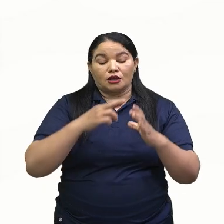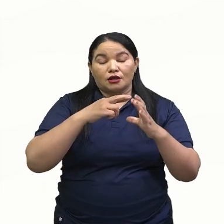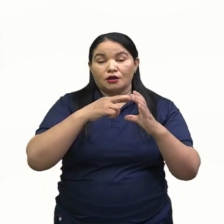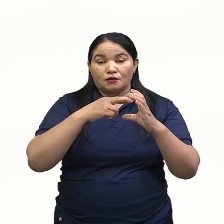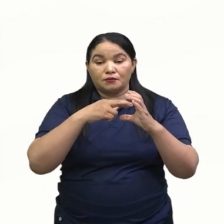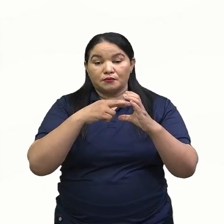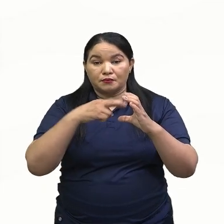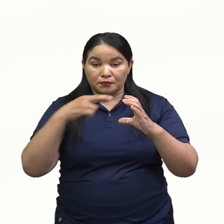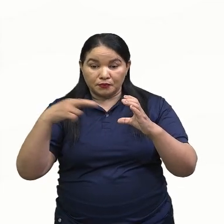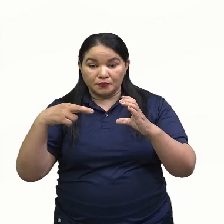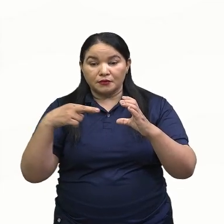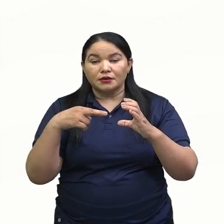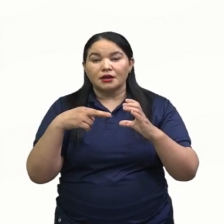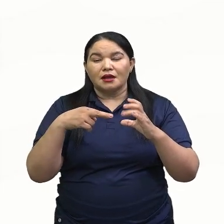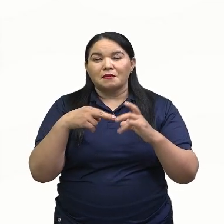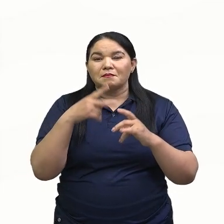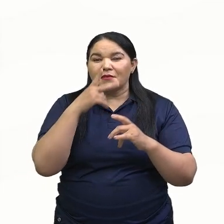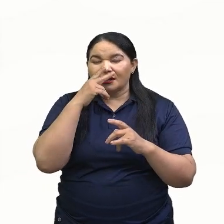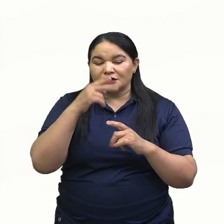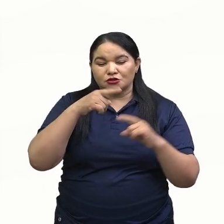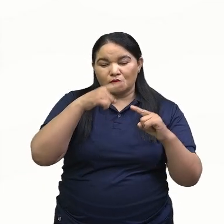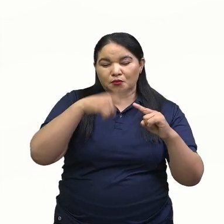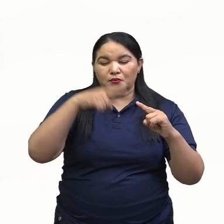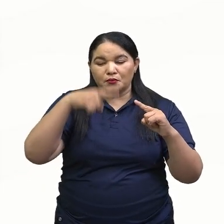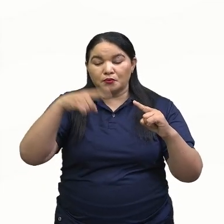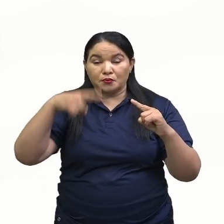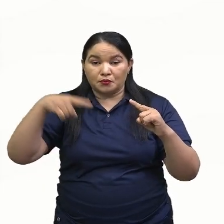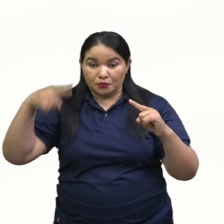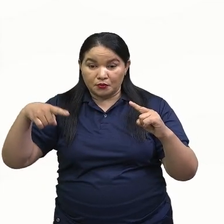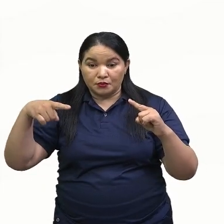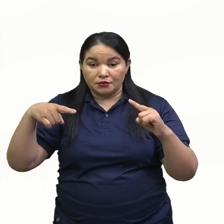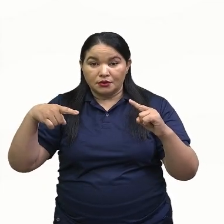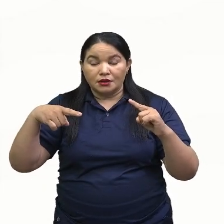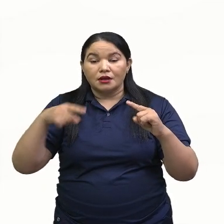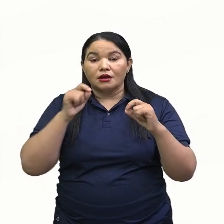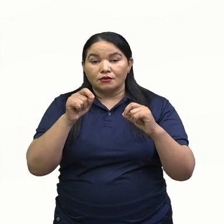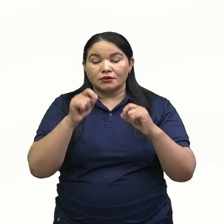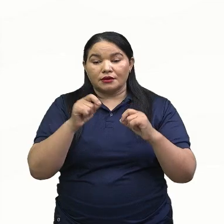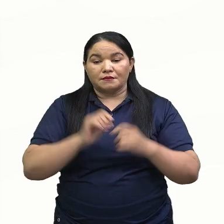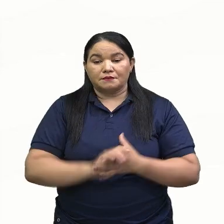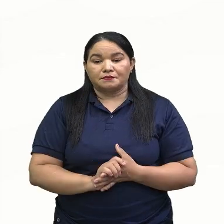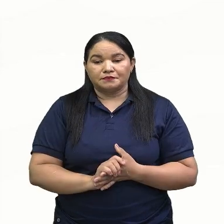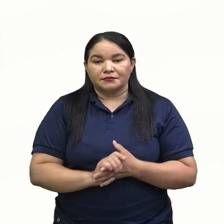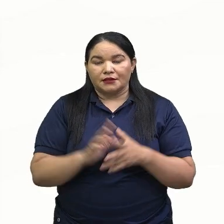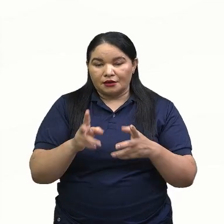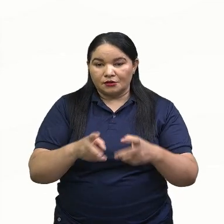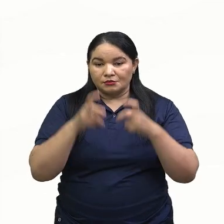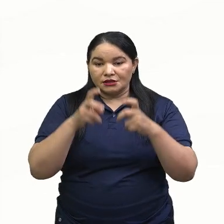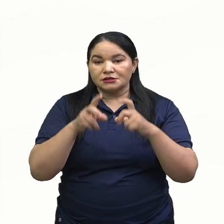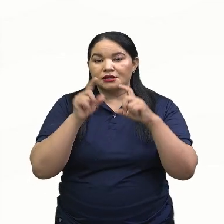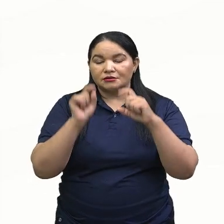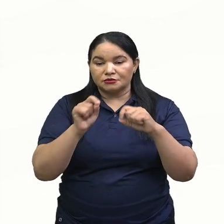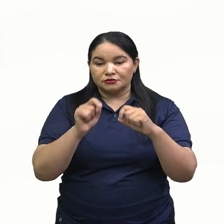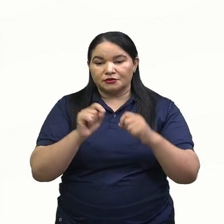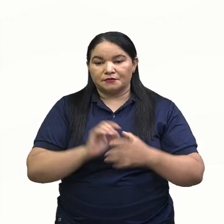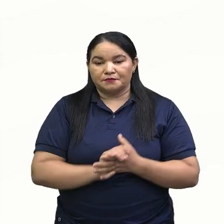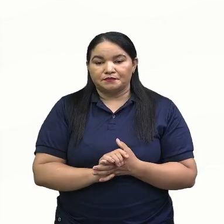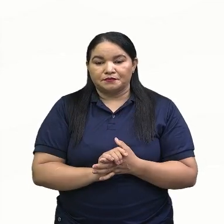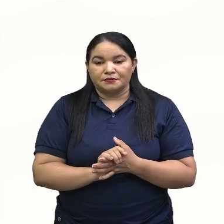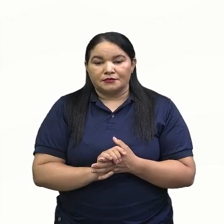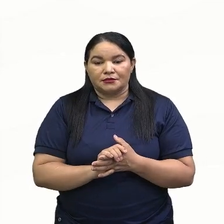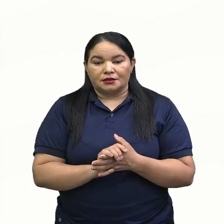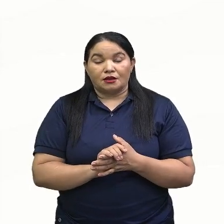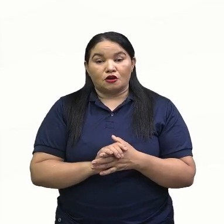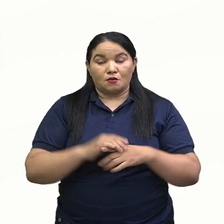que vai e volta. Só que ela tem a ideia aí, que você percebe que é uma resistência, que